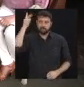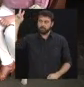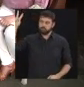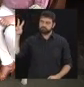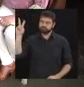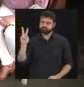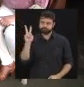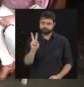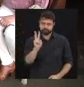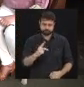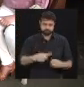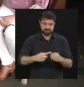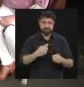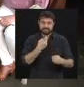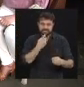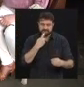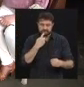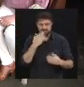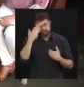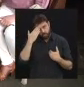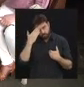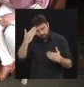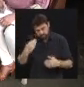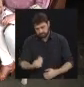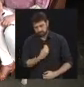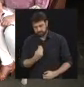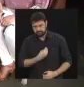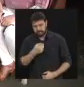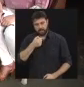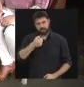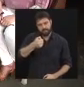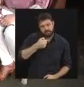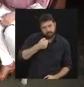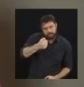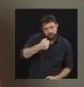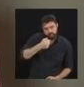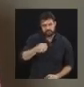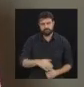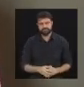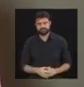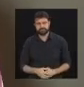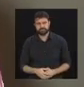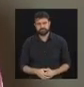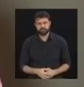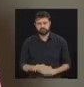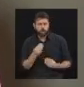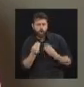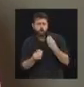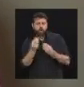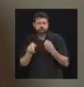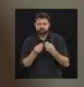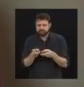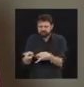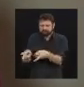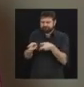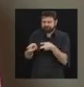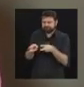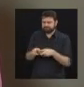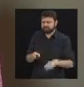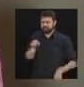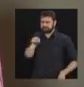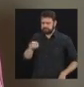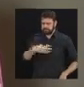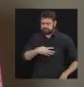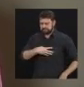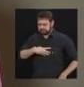de São Paulo até Campinas. Muito obrigada, viu, por vocês terem vindo aqui conversar com a gente. Como foi descobrir que tinha